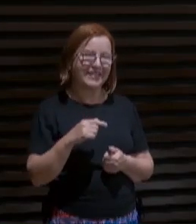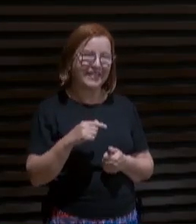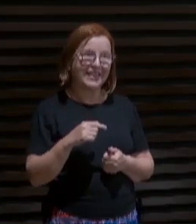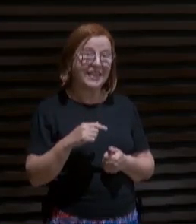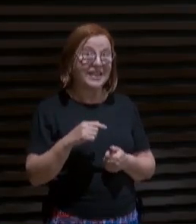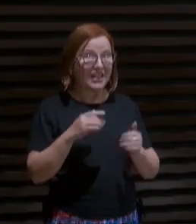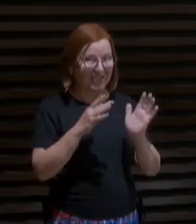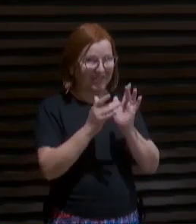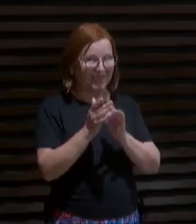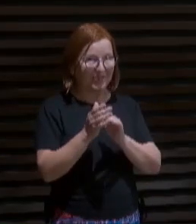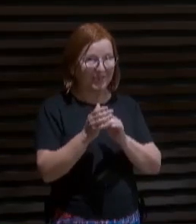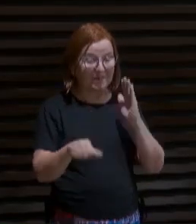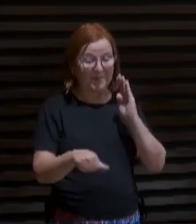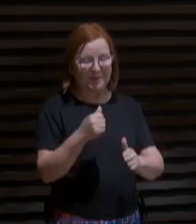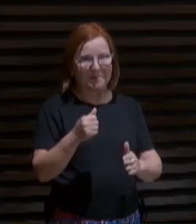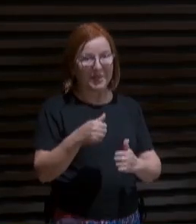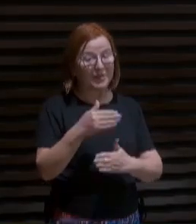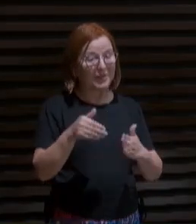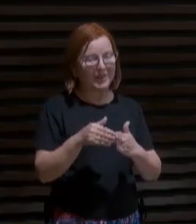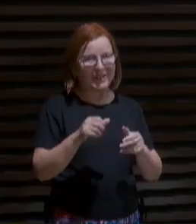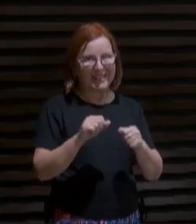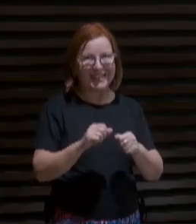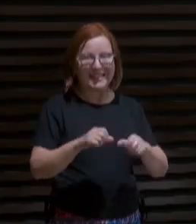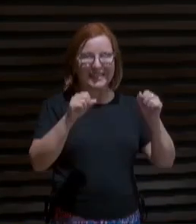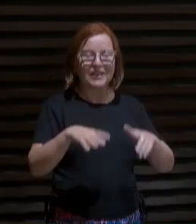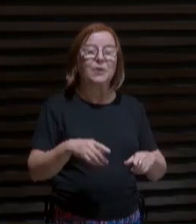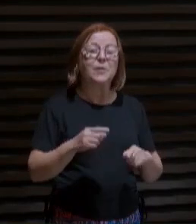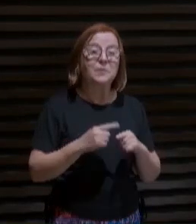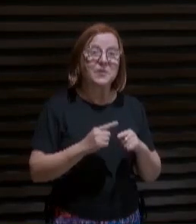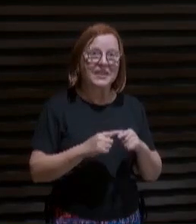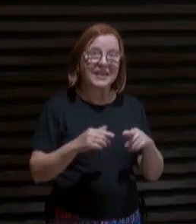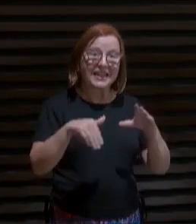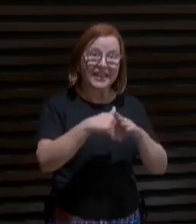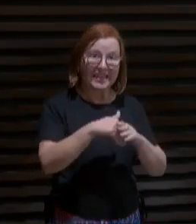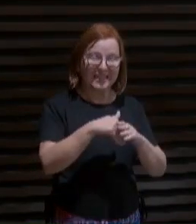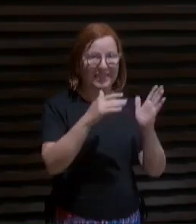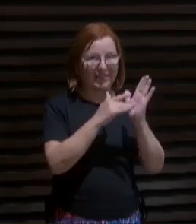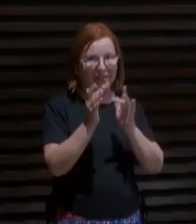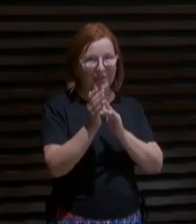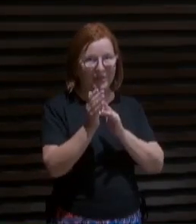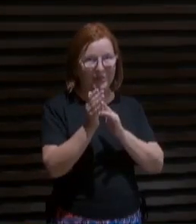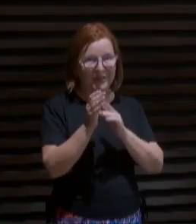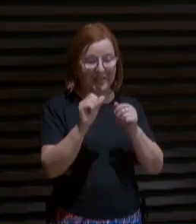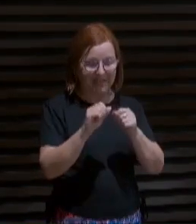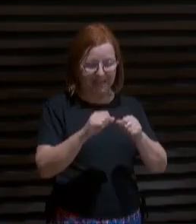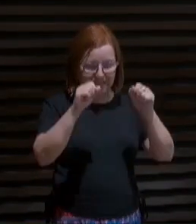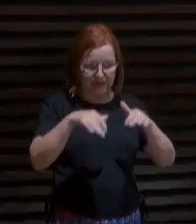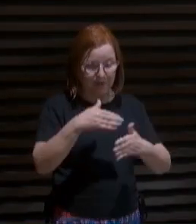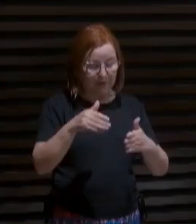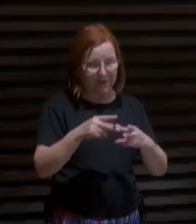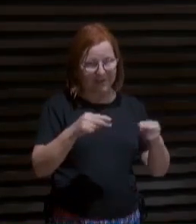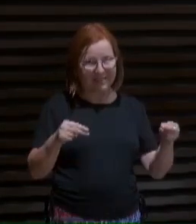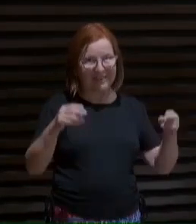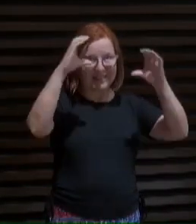toda a criação. Pois nele foram criadas todas as coisas, nos céus